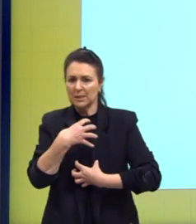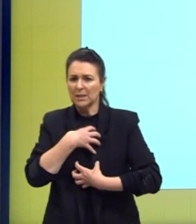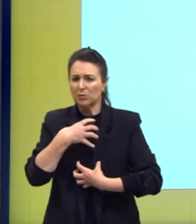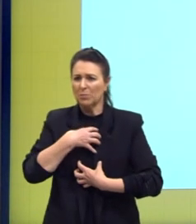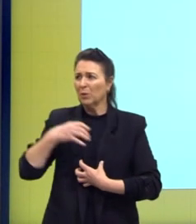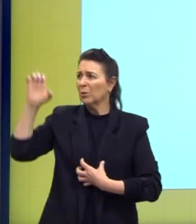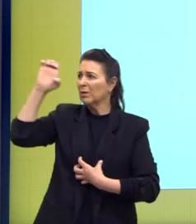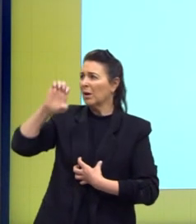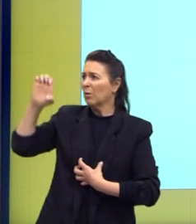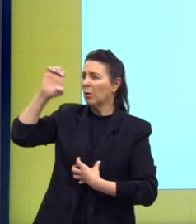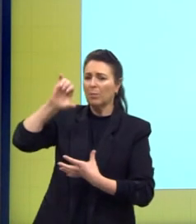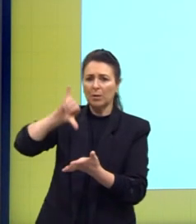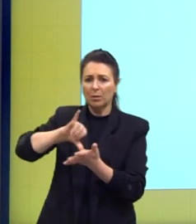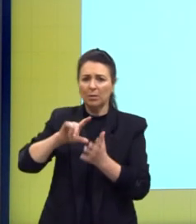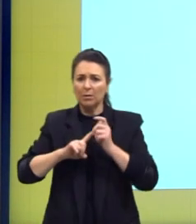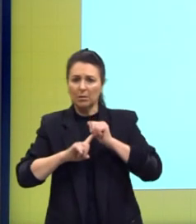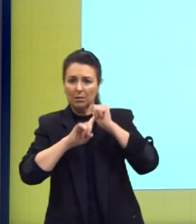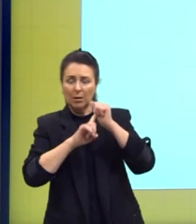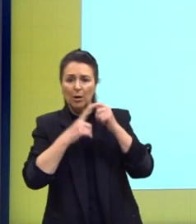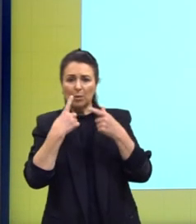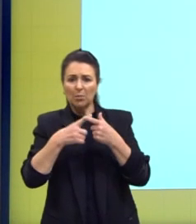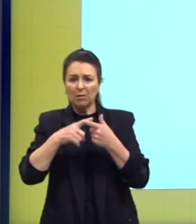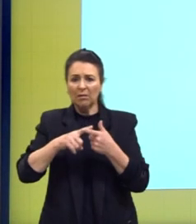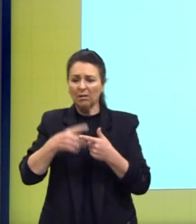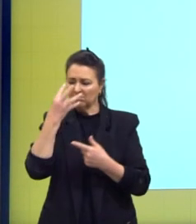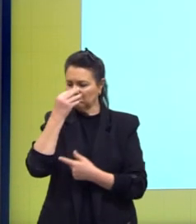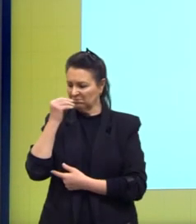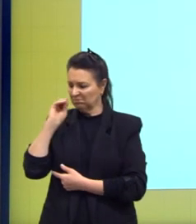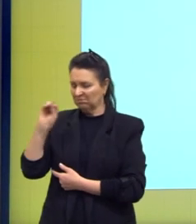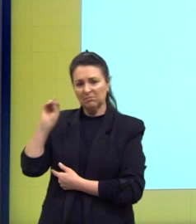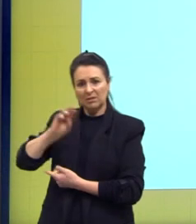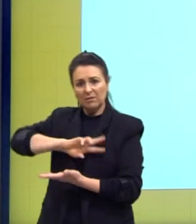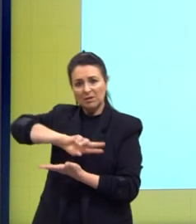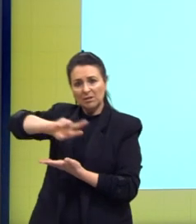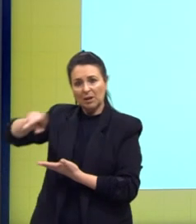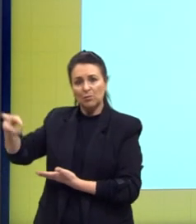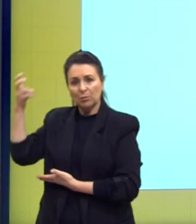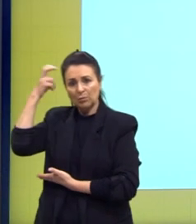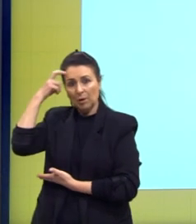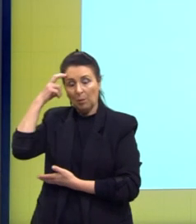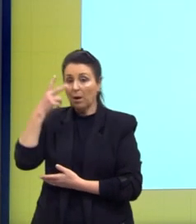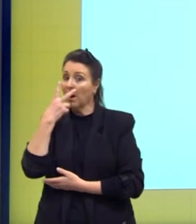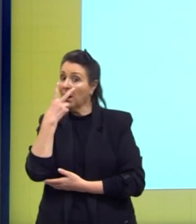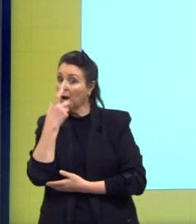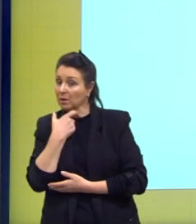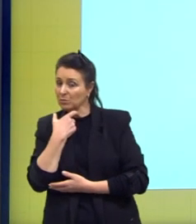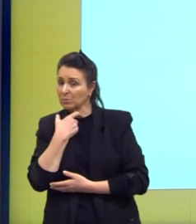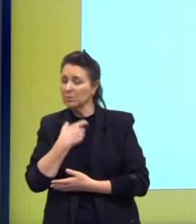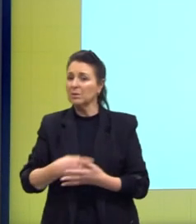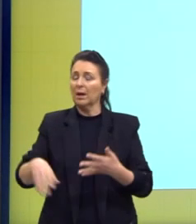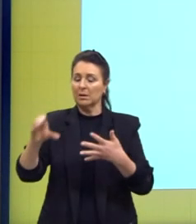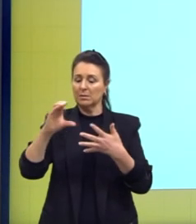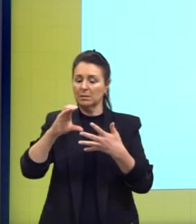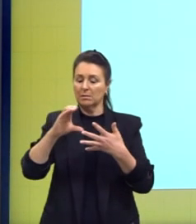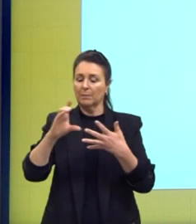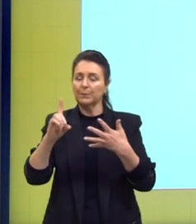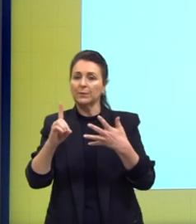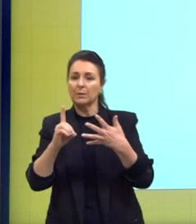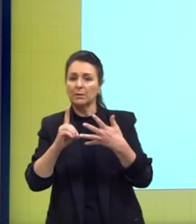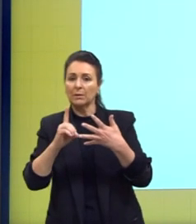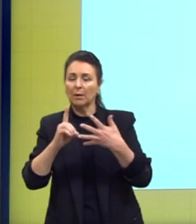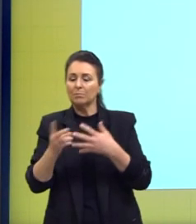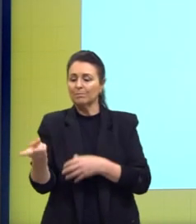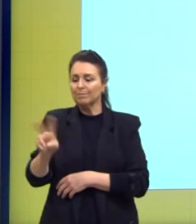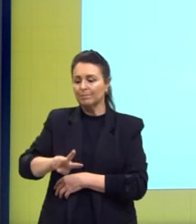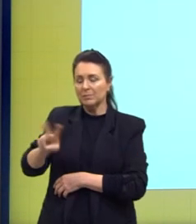a diversidade cultural dos outros né então parece a opção ser a de transposição